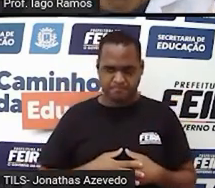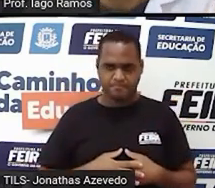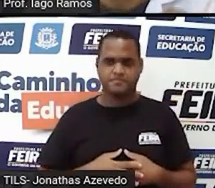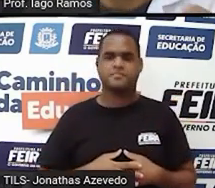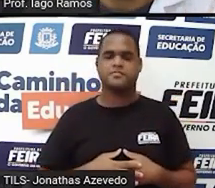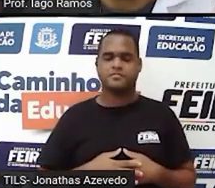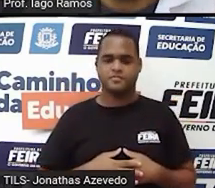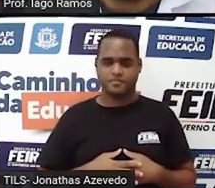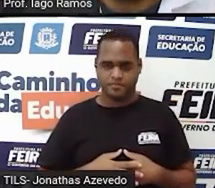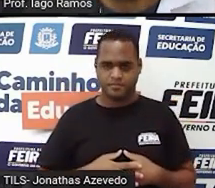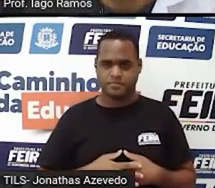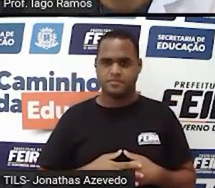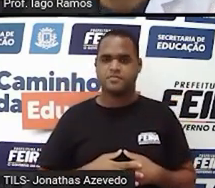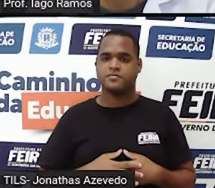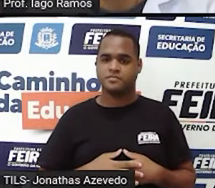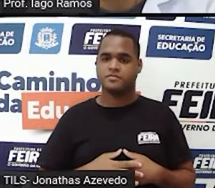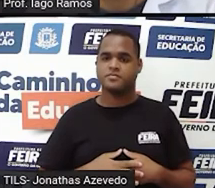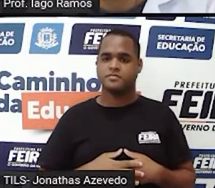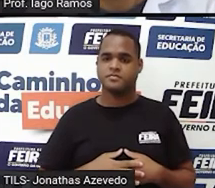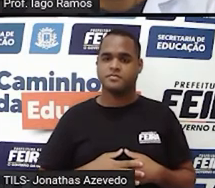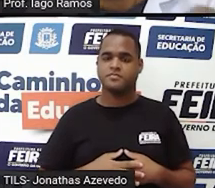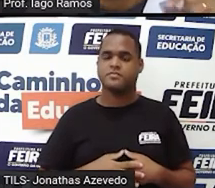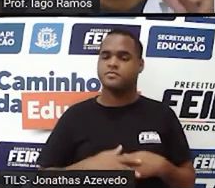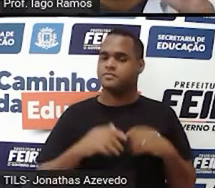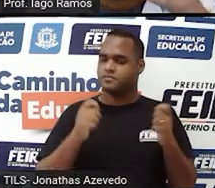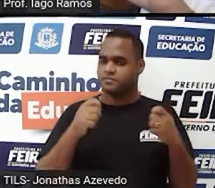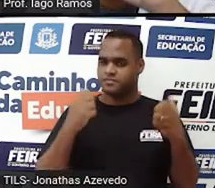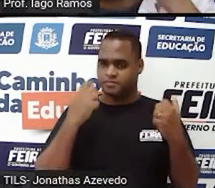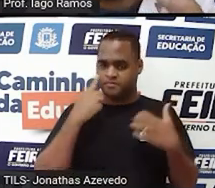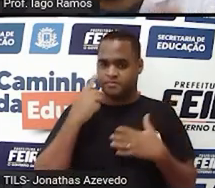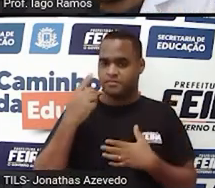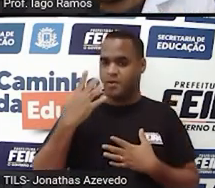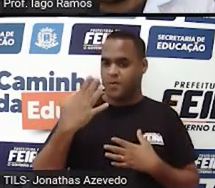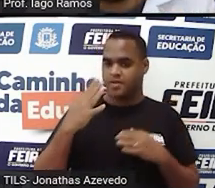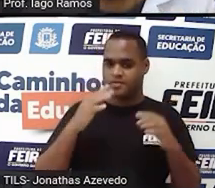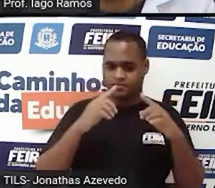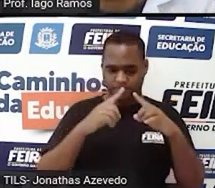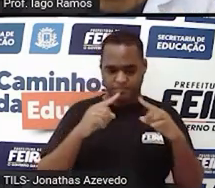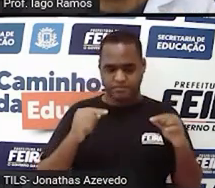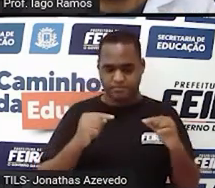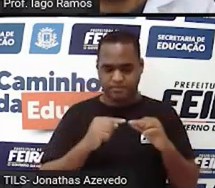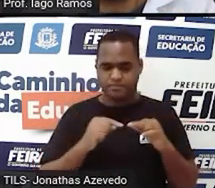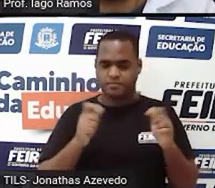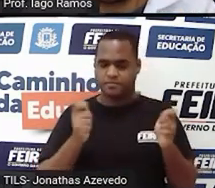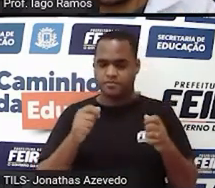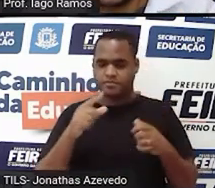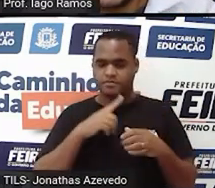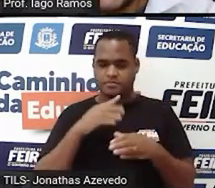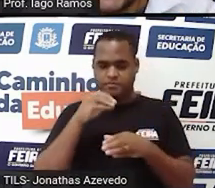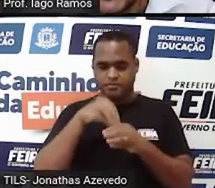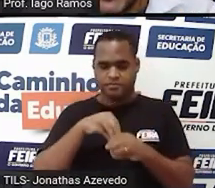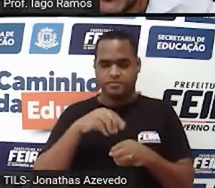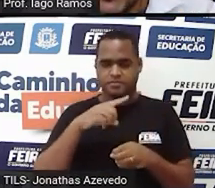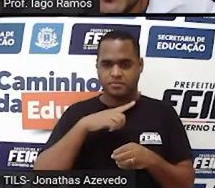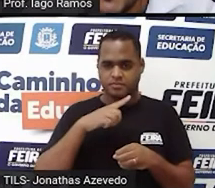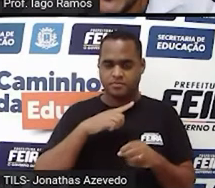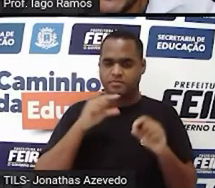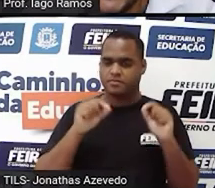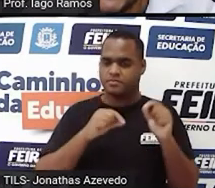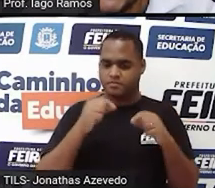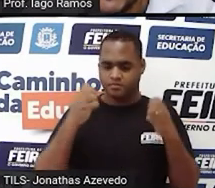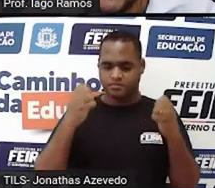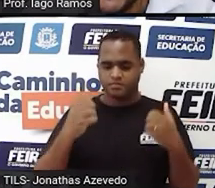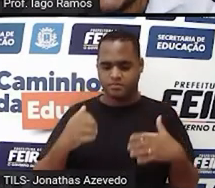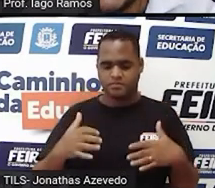é retângulo porque retângulo é aquela figura que os quatro ângulos de dentro ó as Quinas minhas aqui